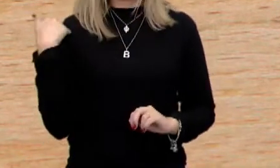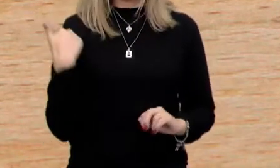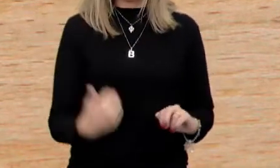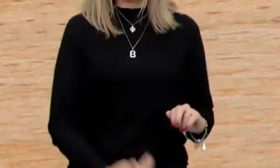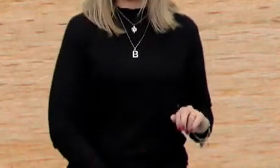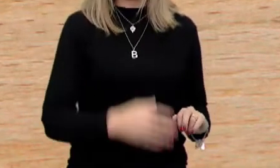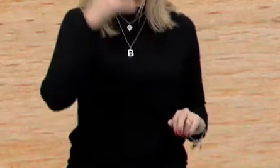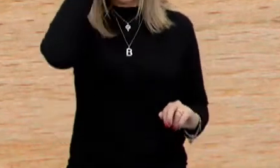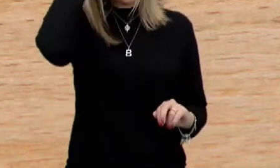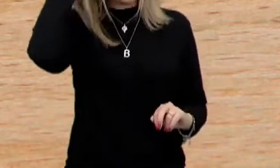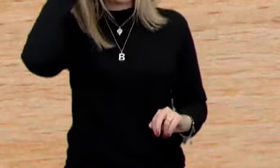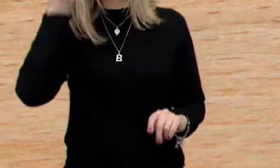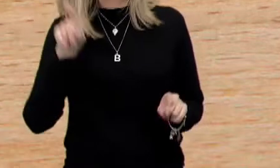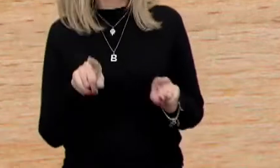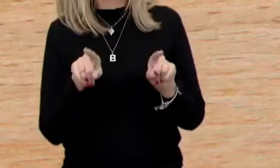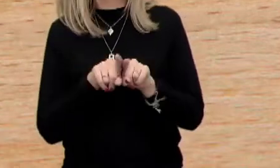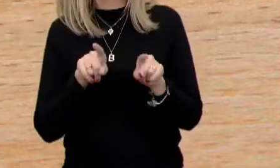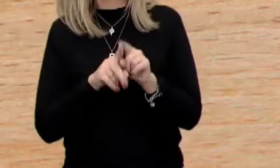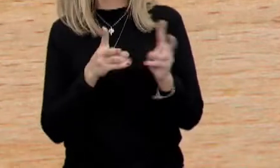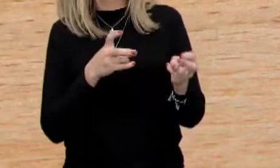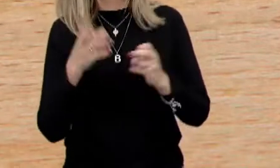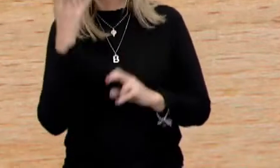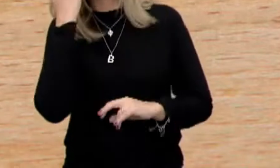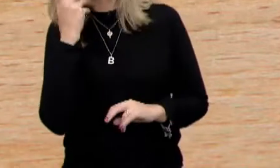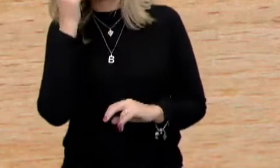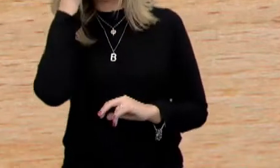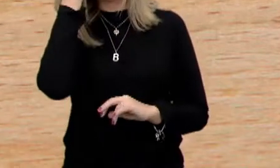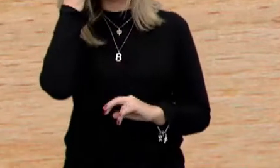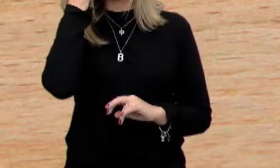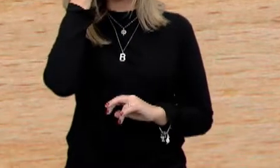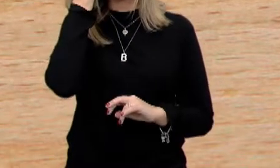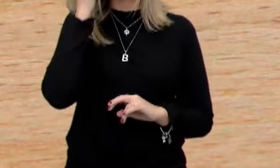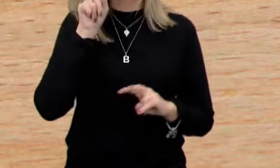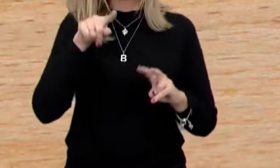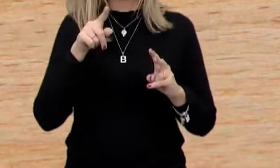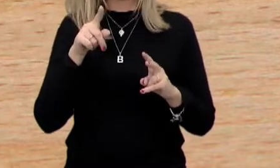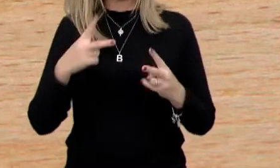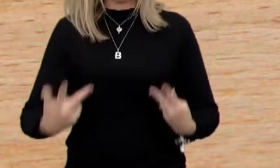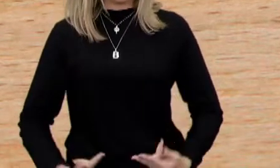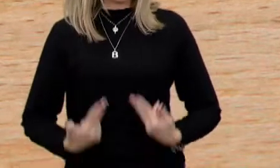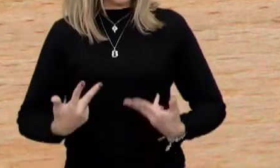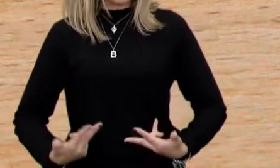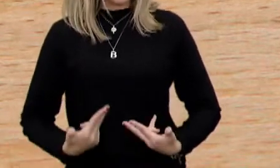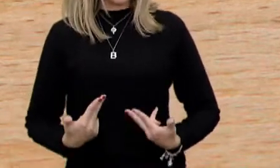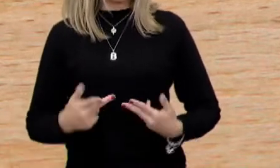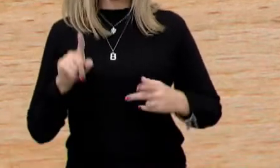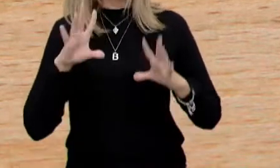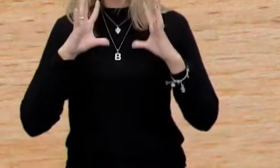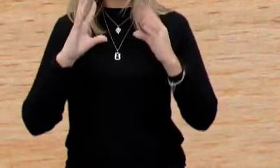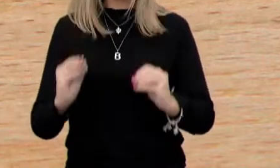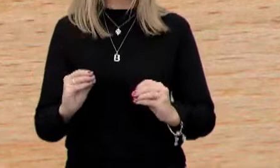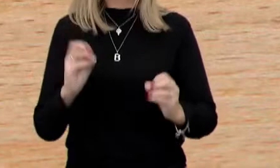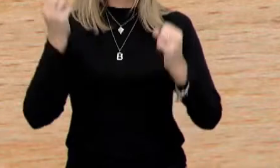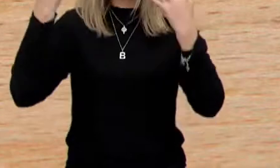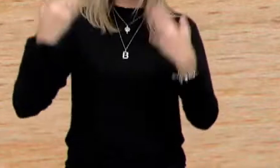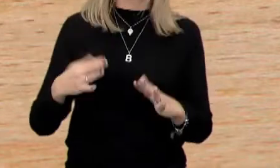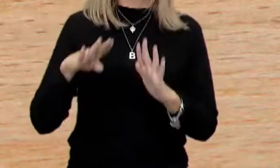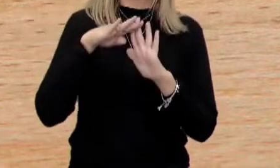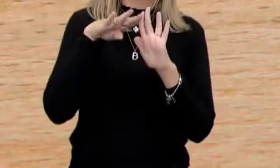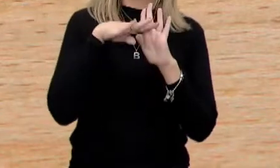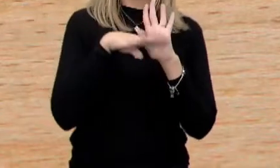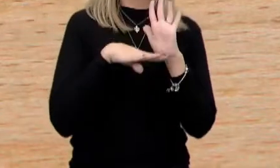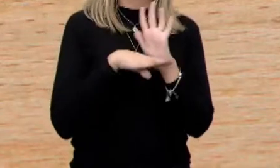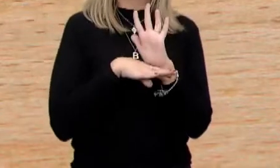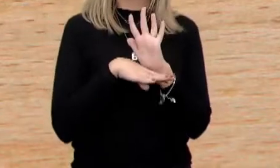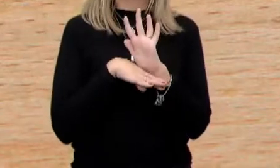questão ambiental e é uma questão da causa animal também. Então, assim, a castração, tudo isso está explicado no calendário. Porque aí eu